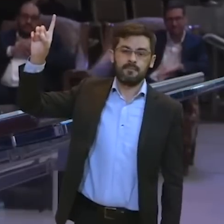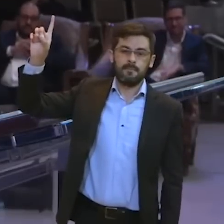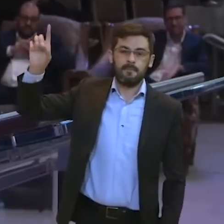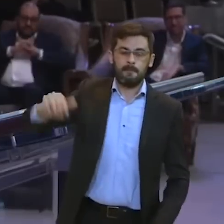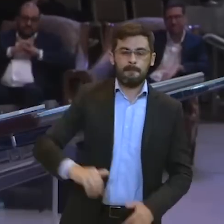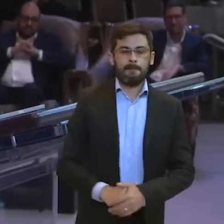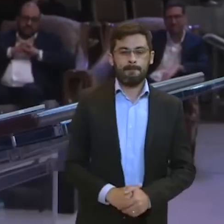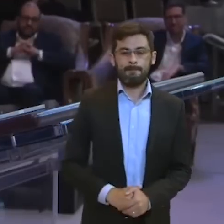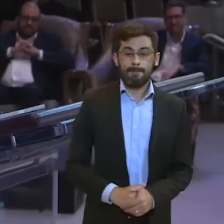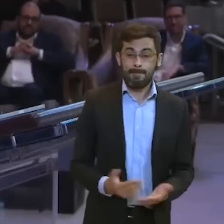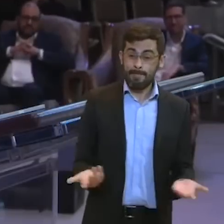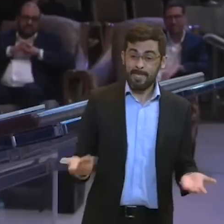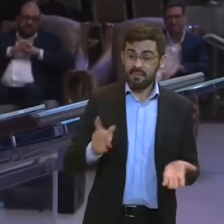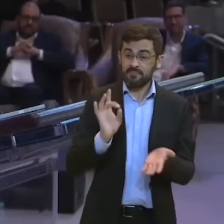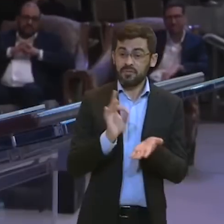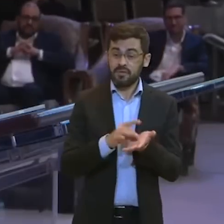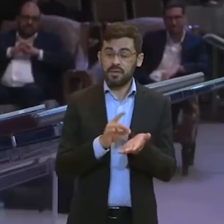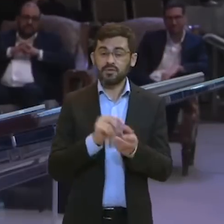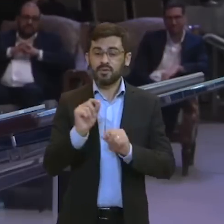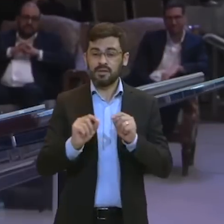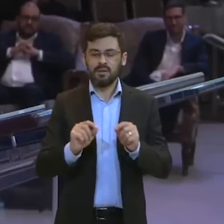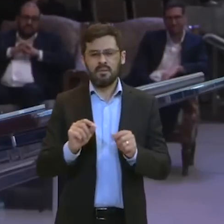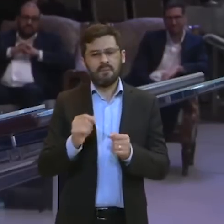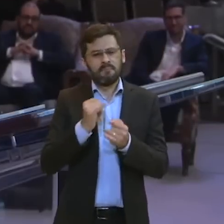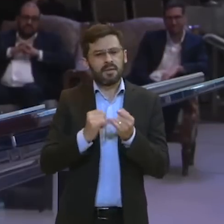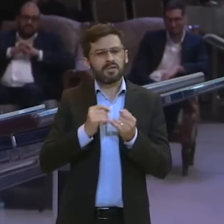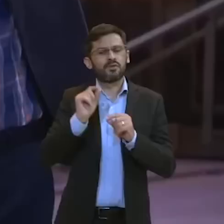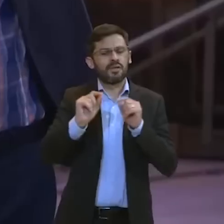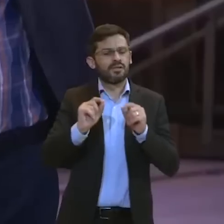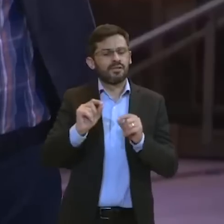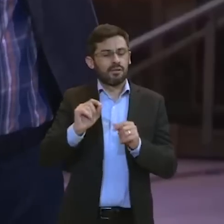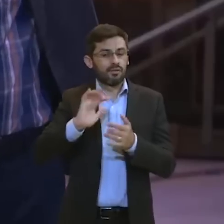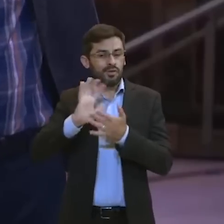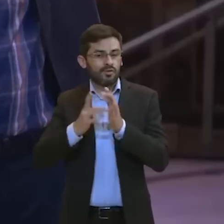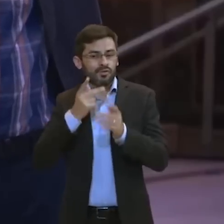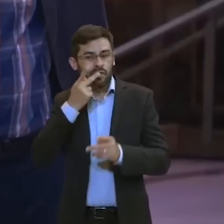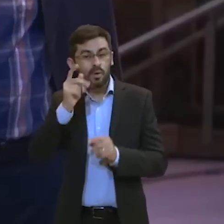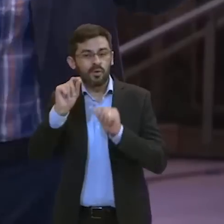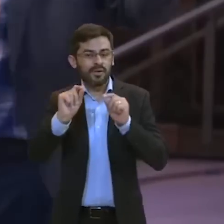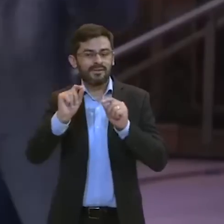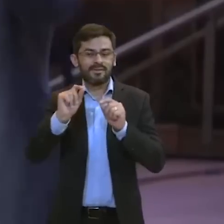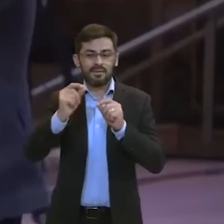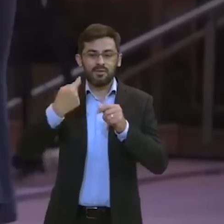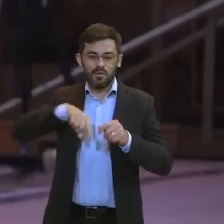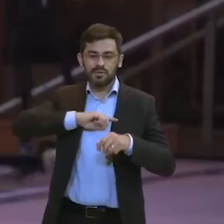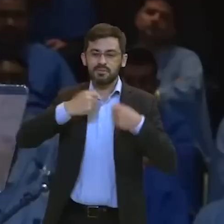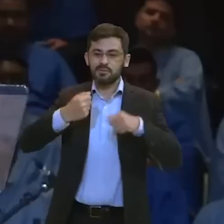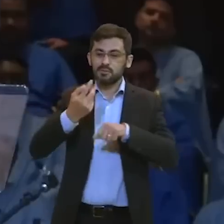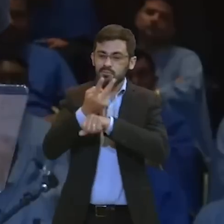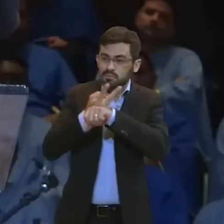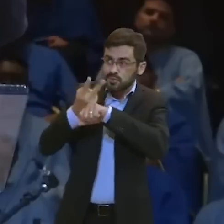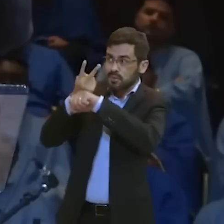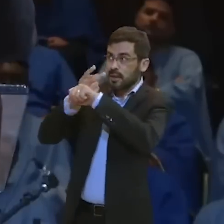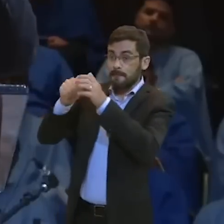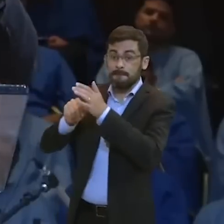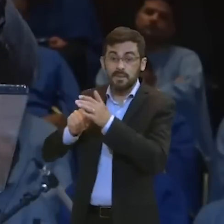Ele usou quase que as palavras do Senhor Jesus: buscai primeiro o reino de Deus e a sua justiça, e o quê?